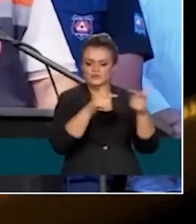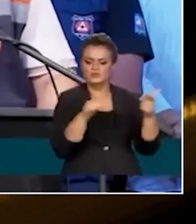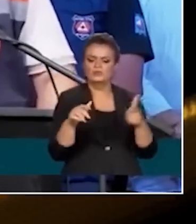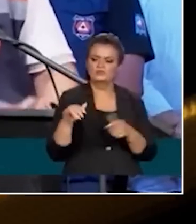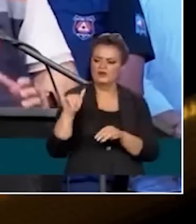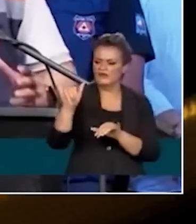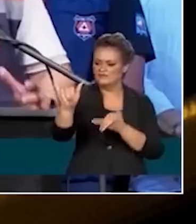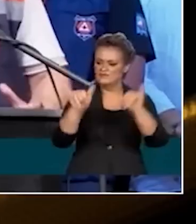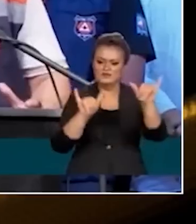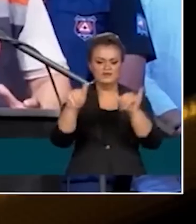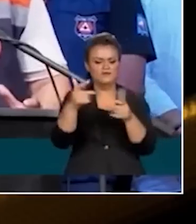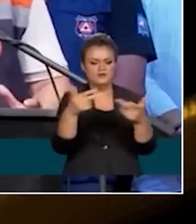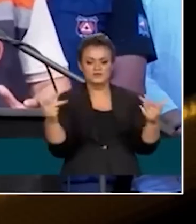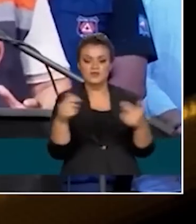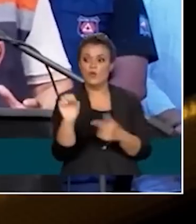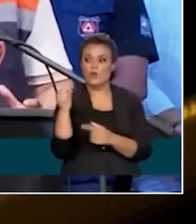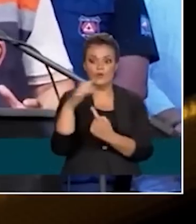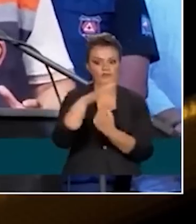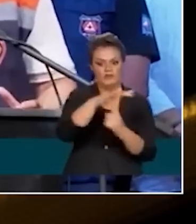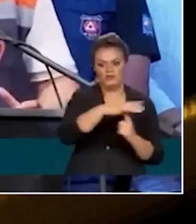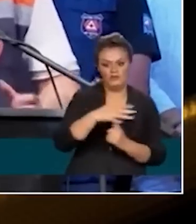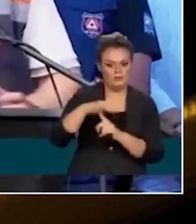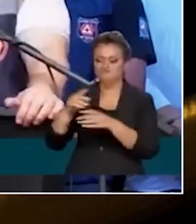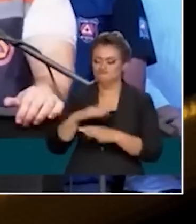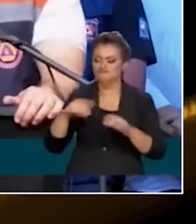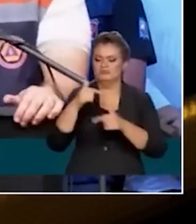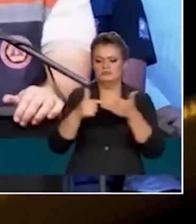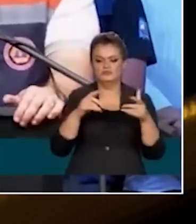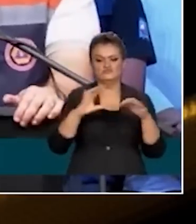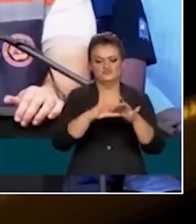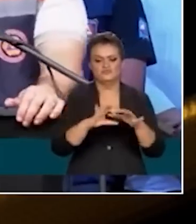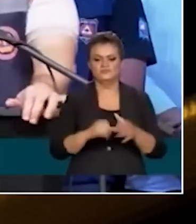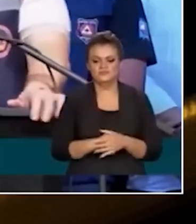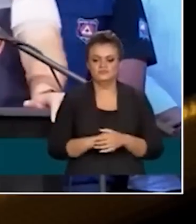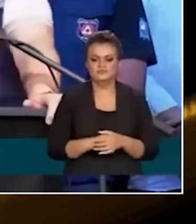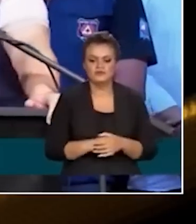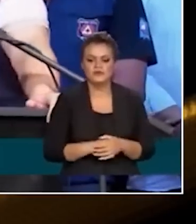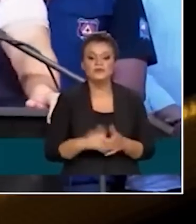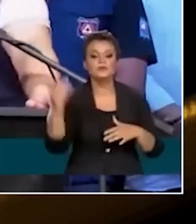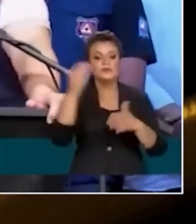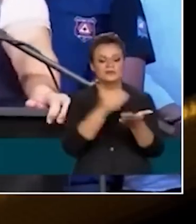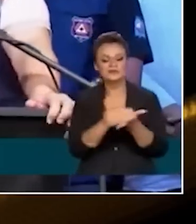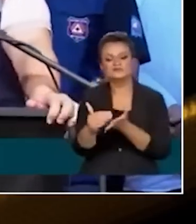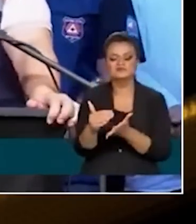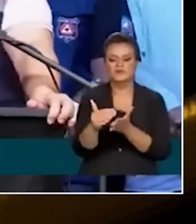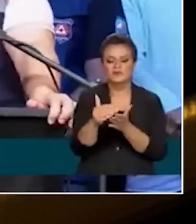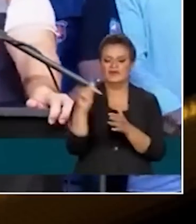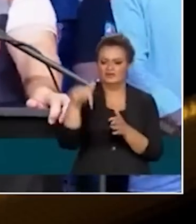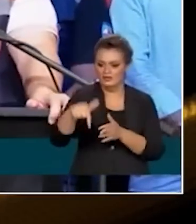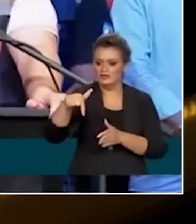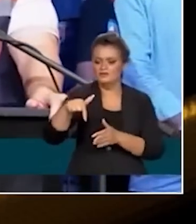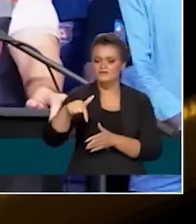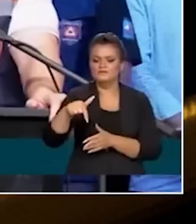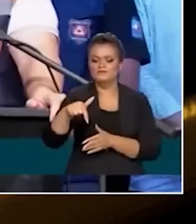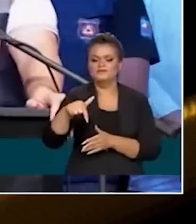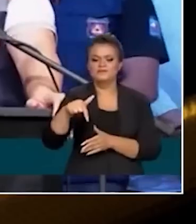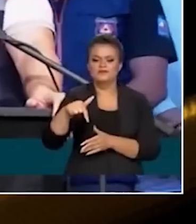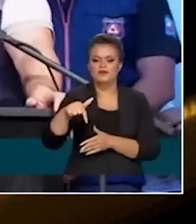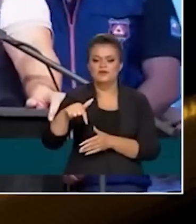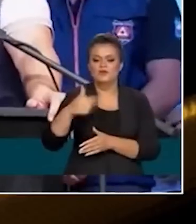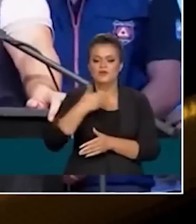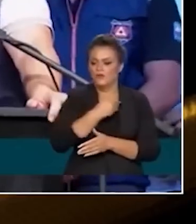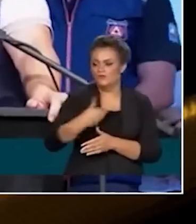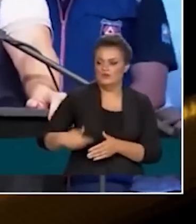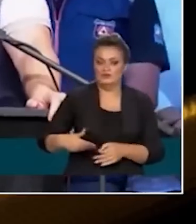tem uma infraestrutura que o restante do Brasil não tem aqui praticamente não há